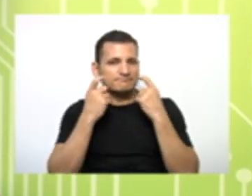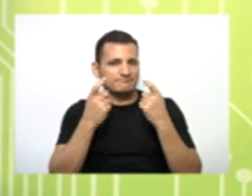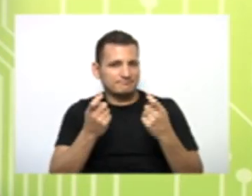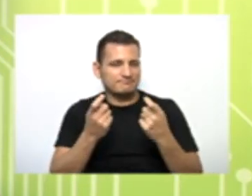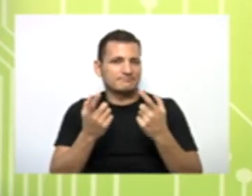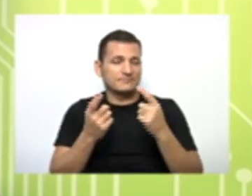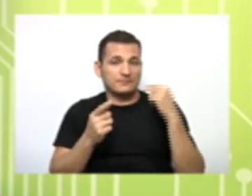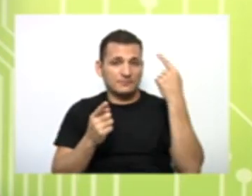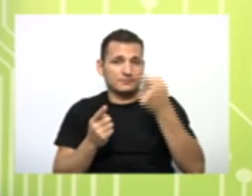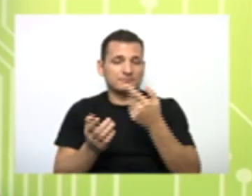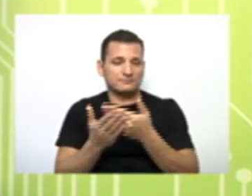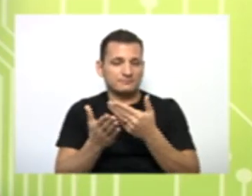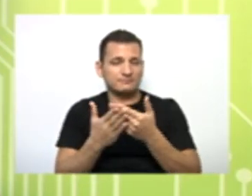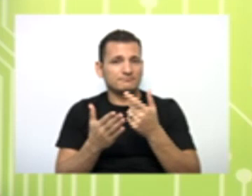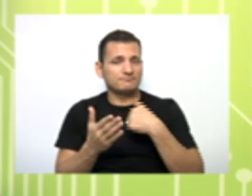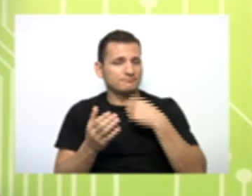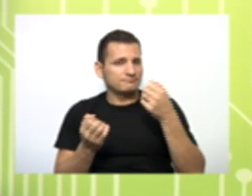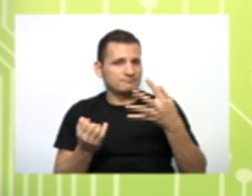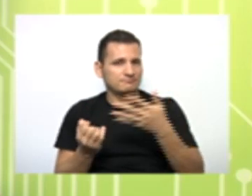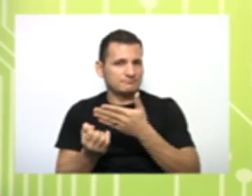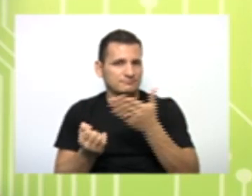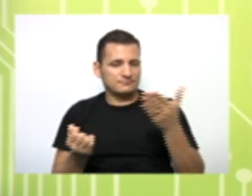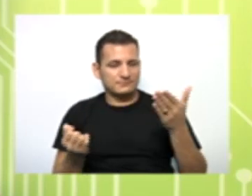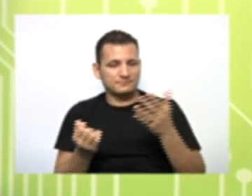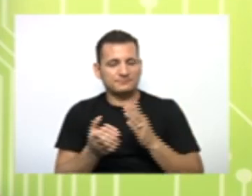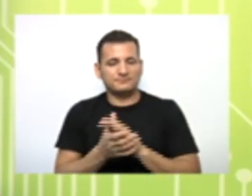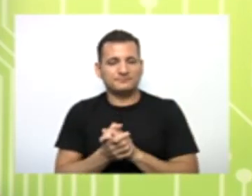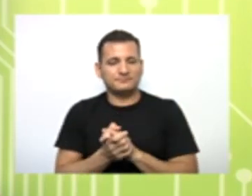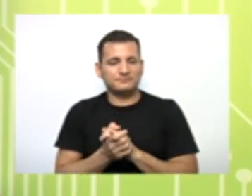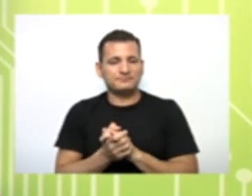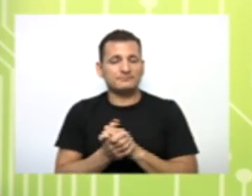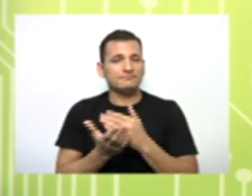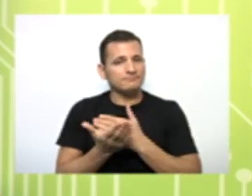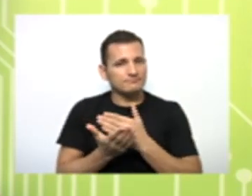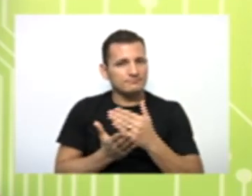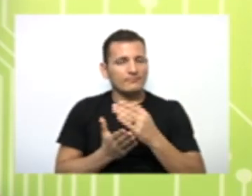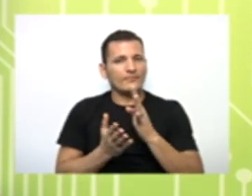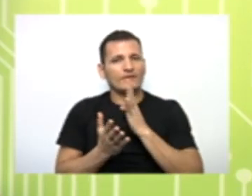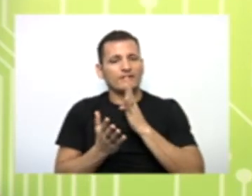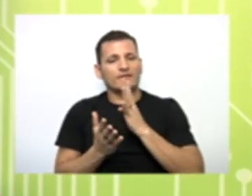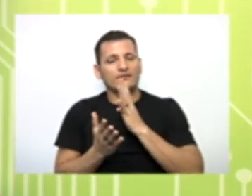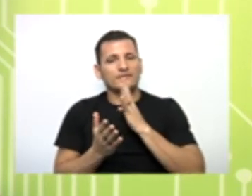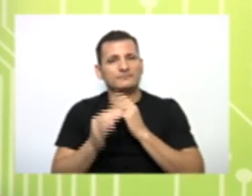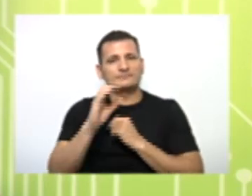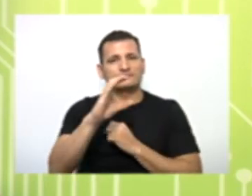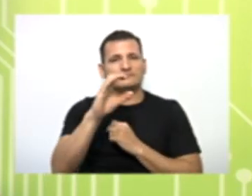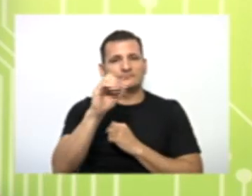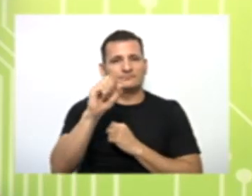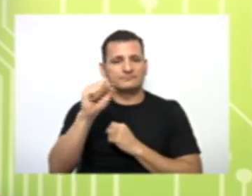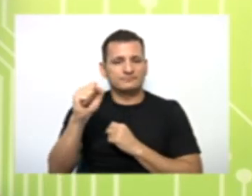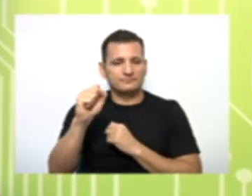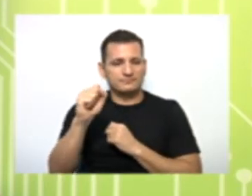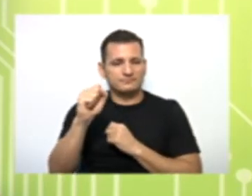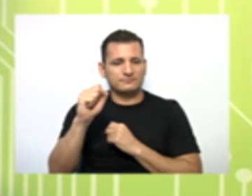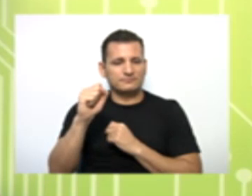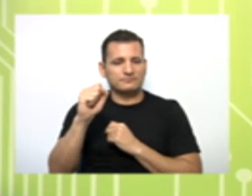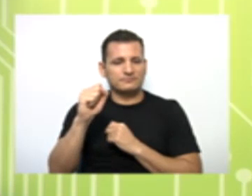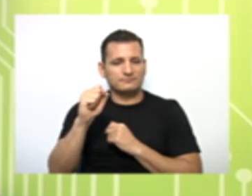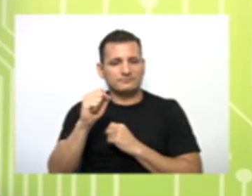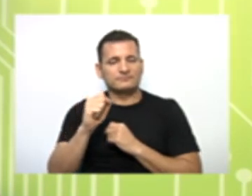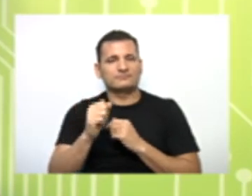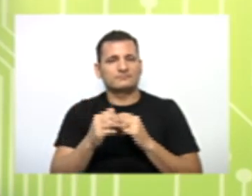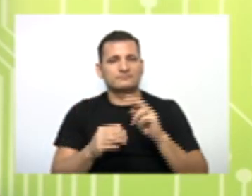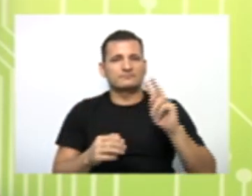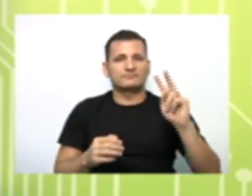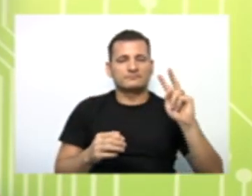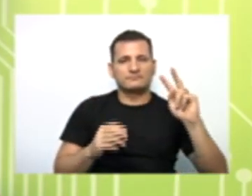interessante. Na próxima aula, como eu falei, nós vamos começar a conhecer o CSS, né? Vamos